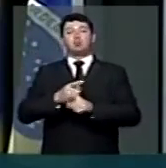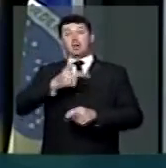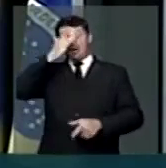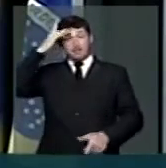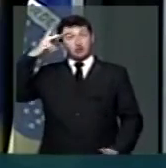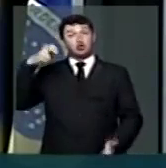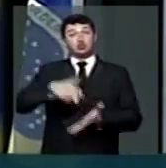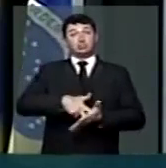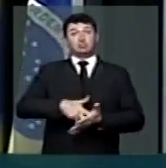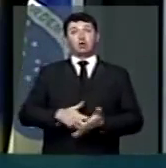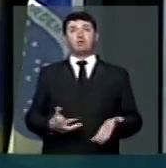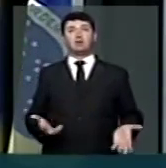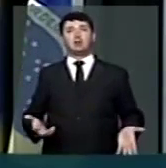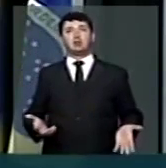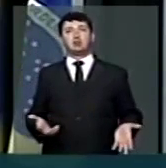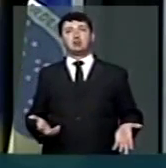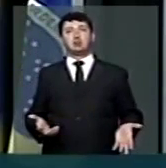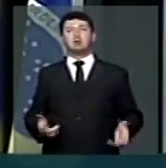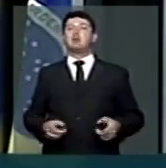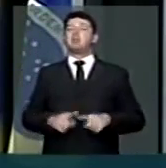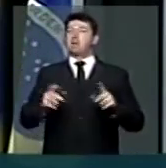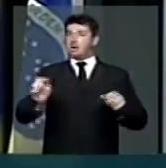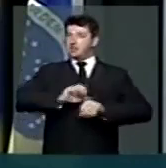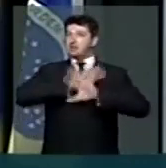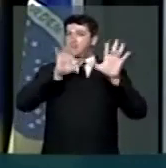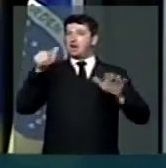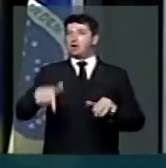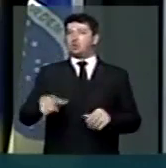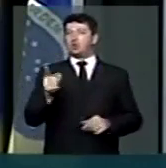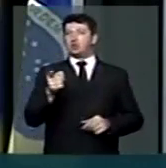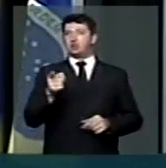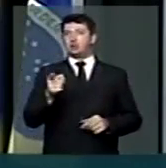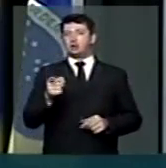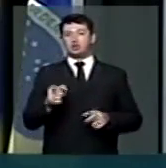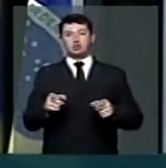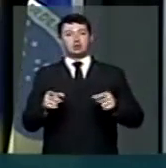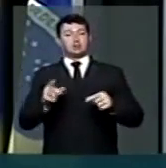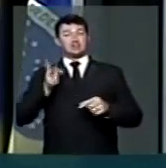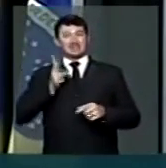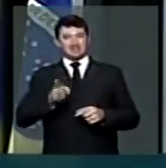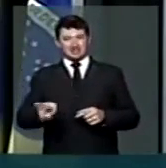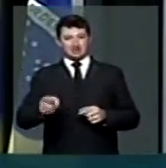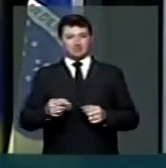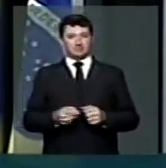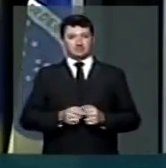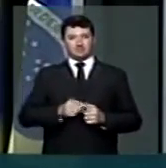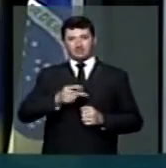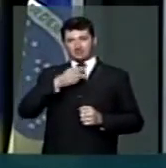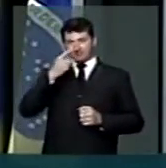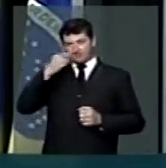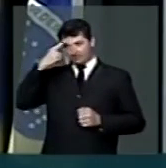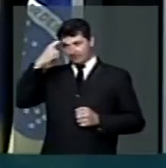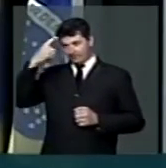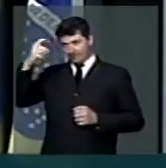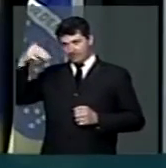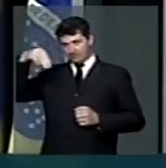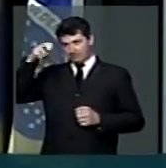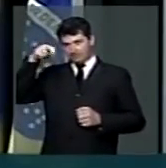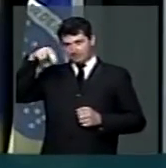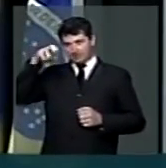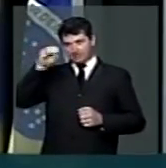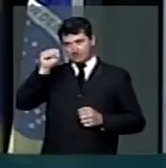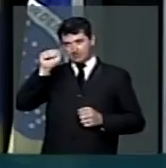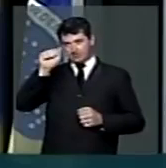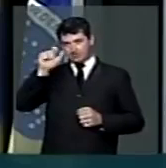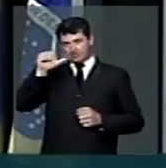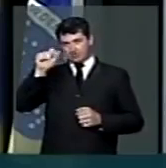culpados punidos. Mas é bom que se deixe claro aqui que toda vez que se fala no crime do mensalão, que não